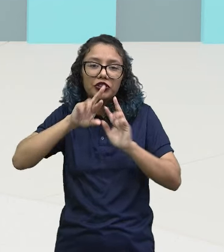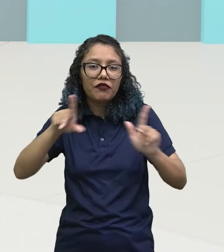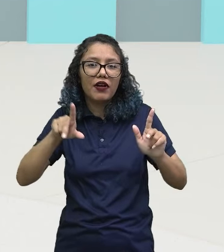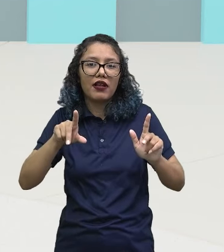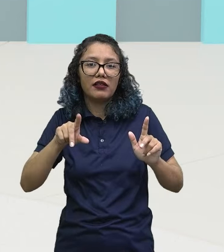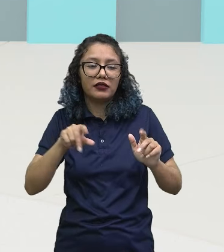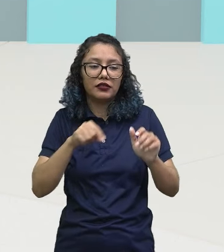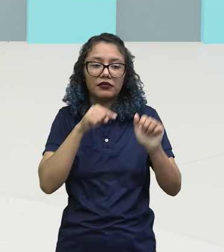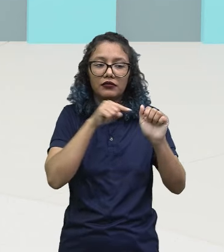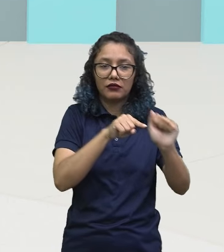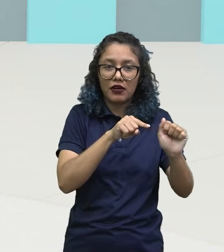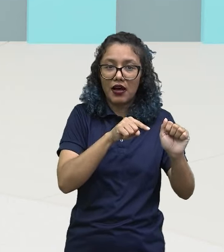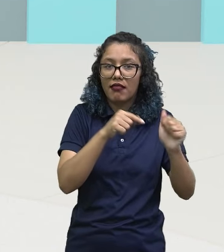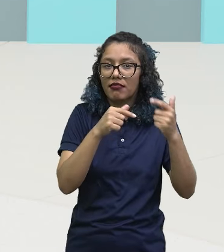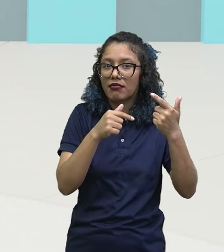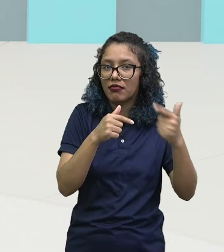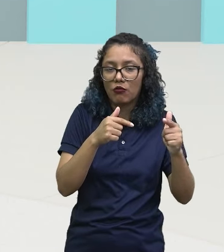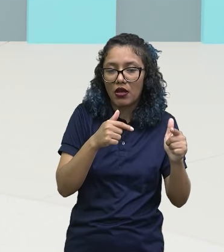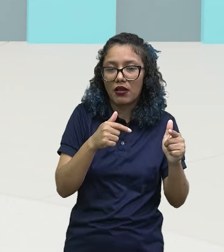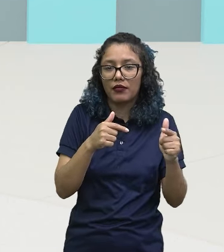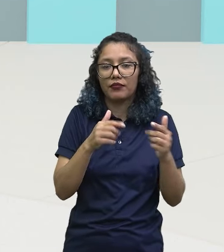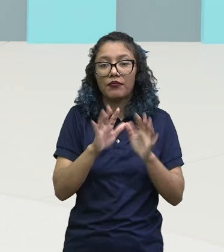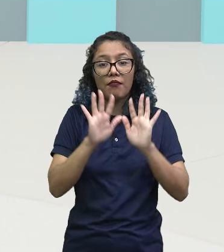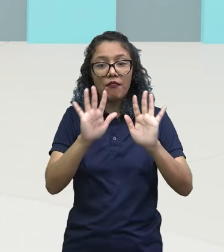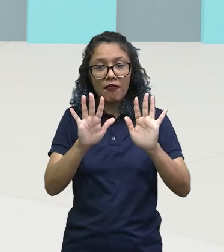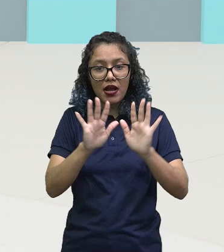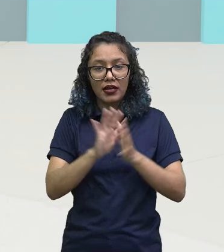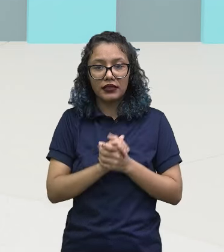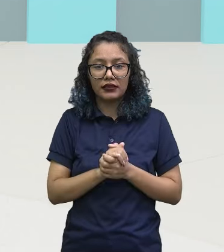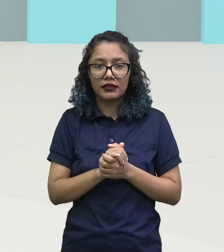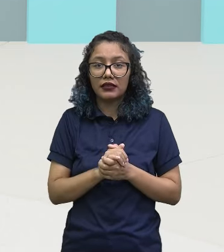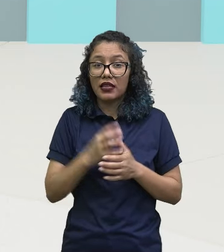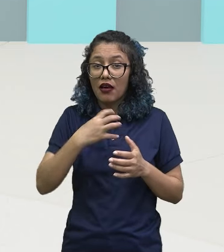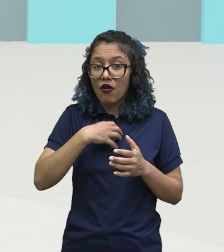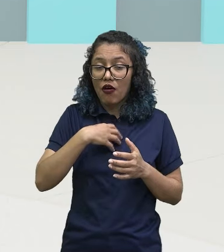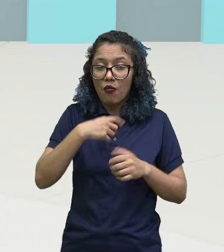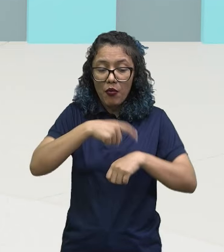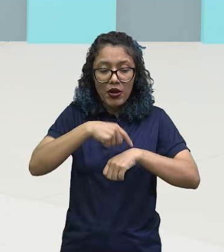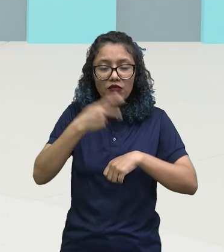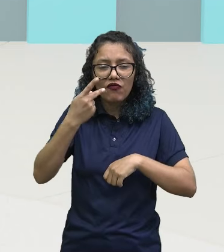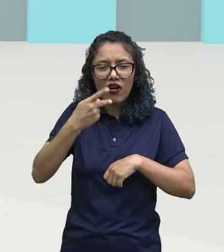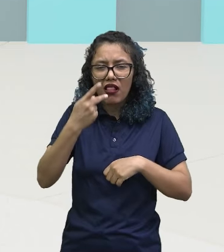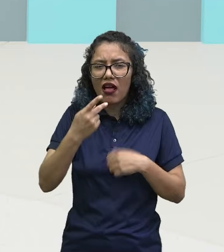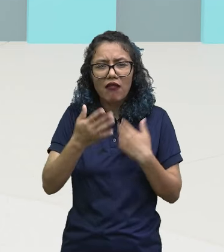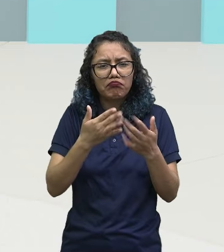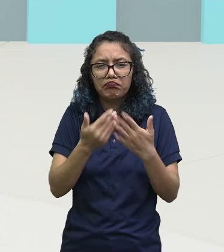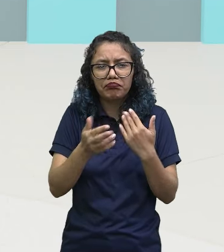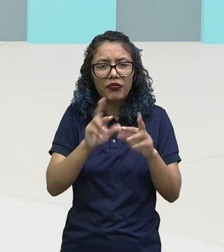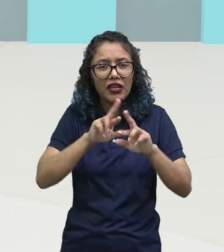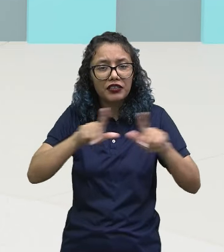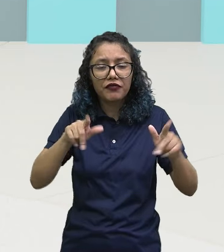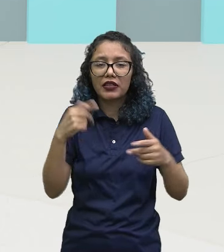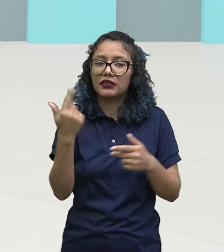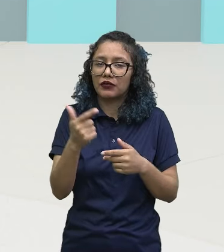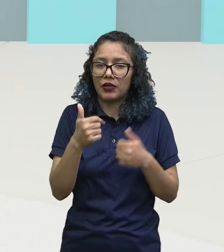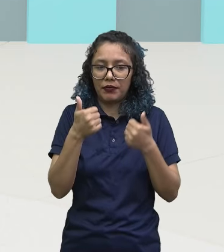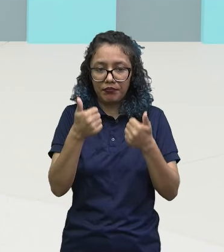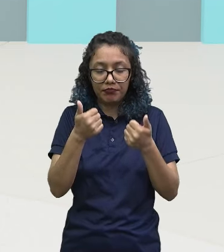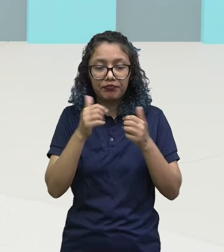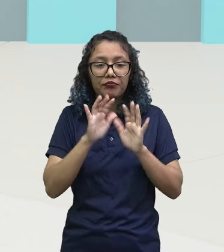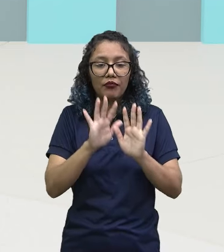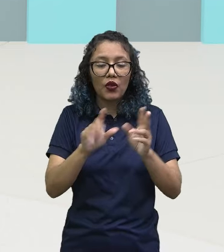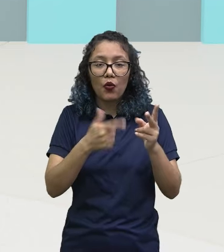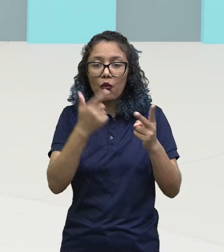na pronúncia isso não faça diferença, a gente fala A mesmo, ok? O acento agudo, como eu havia falado no início da